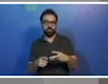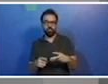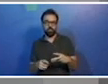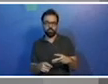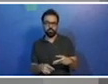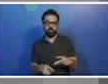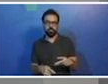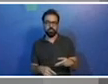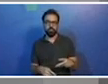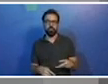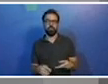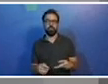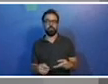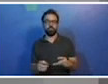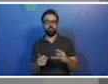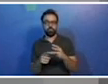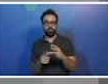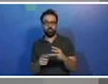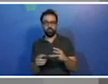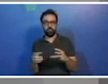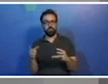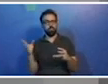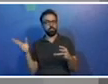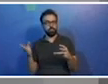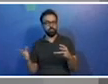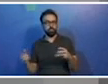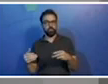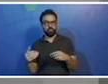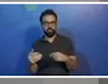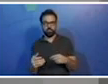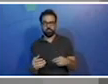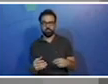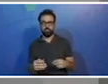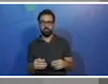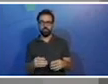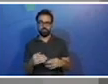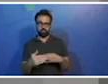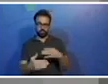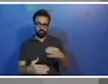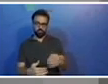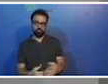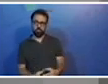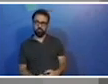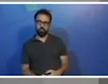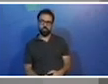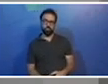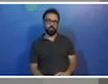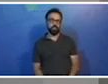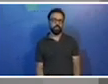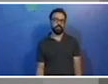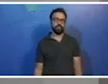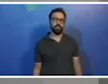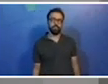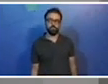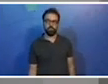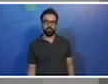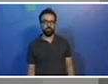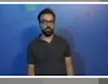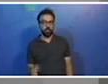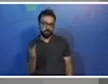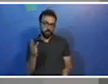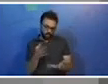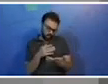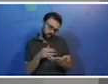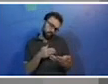presente contínuo, tá? São 3 aulas passadas. Gostaria que dê uma passada nas